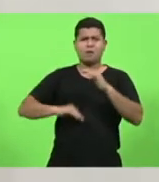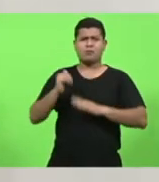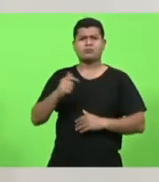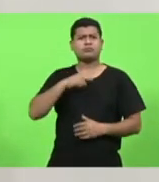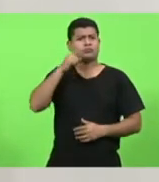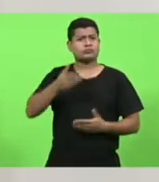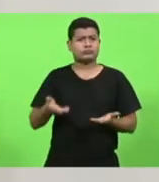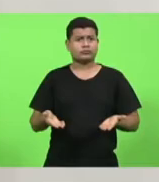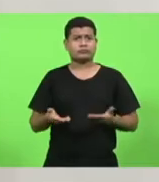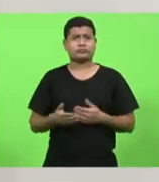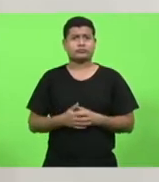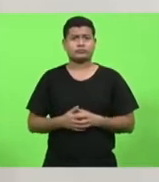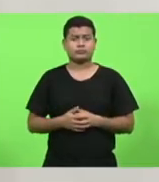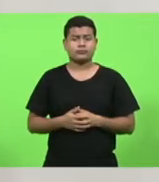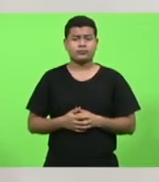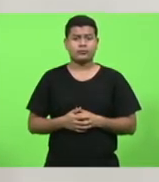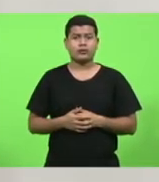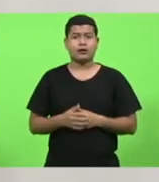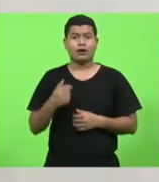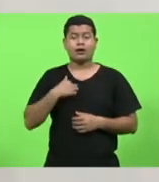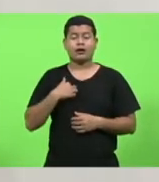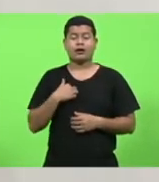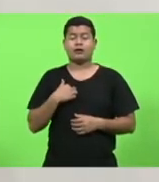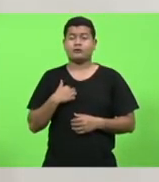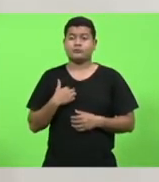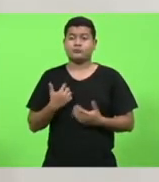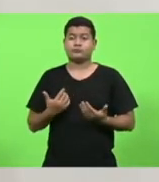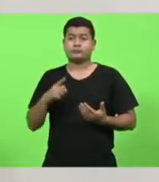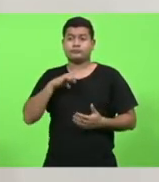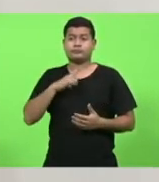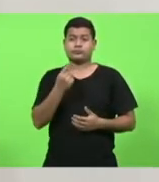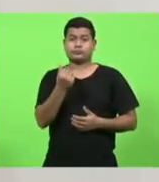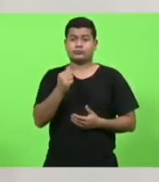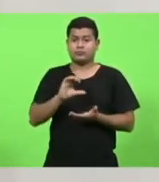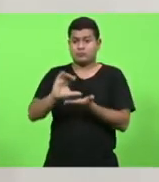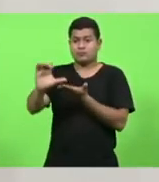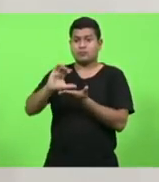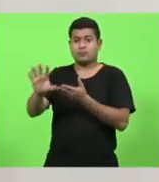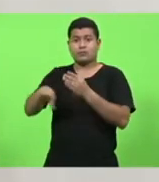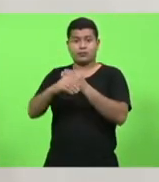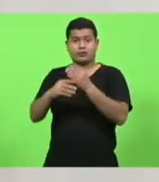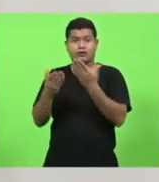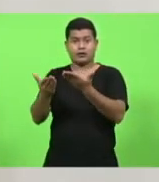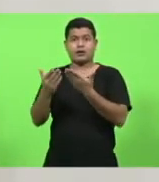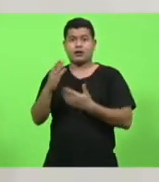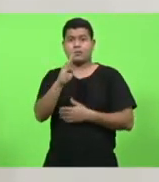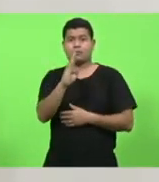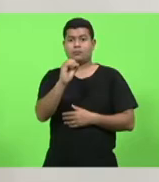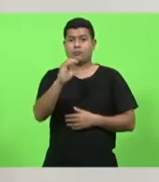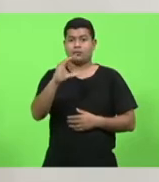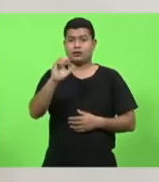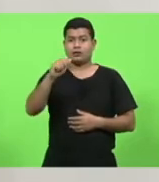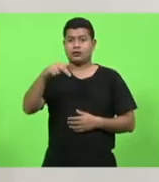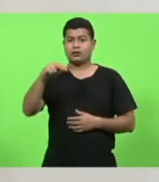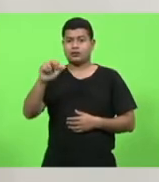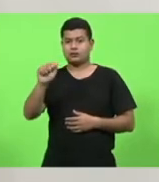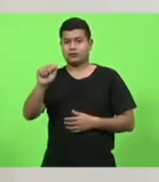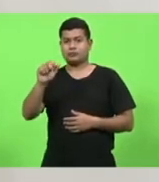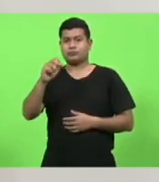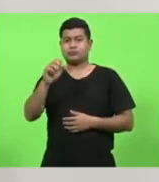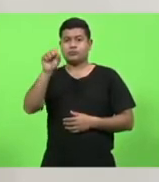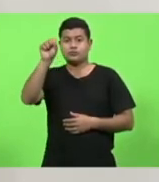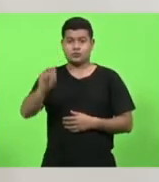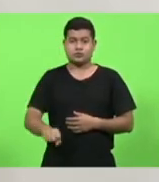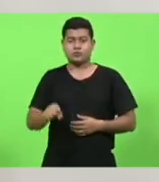tenho, deputado Lima, uma emenda também destinada para Bocaina do Sul, um abraço para o povo de Bocaina, lá da Escola Campos